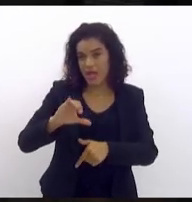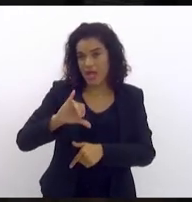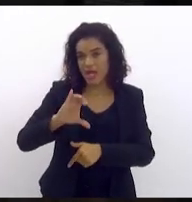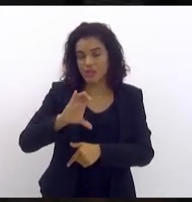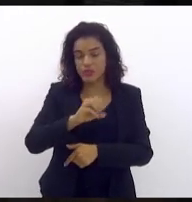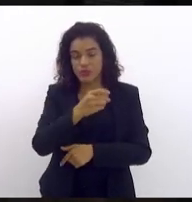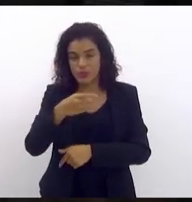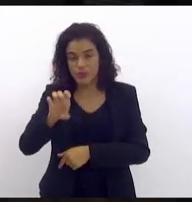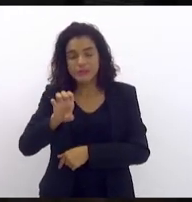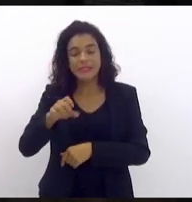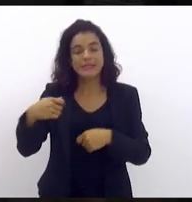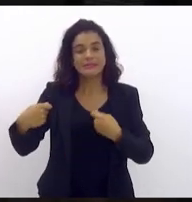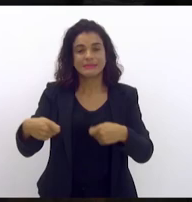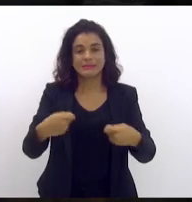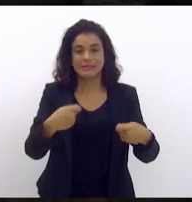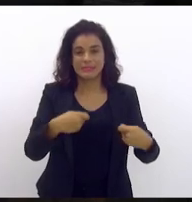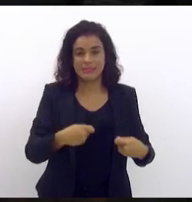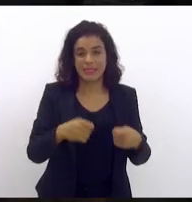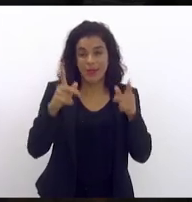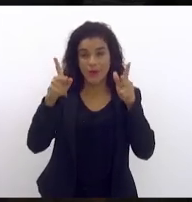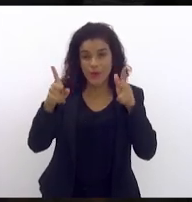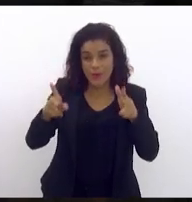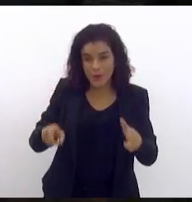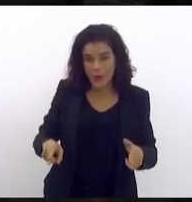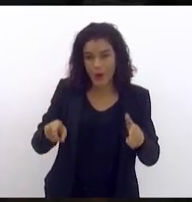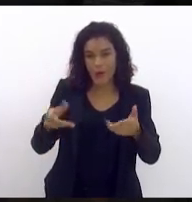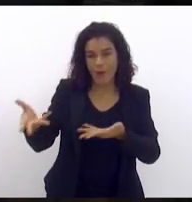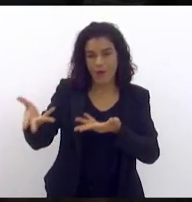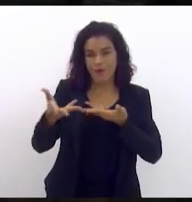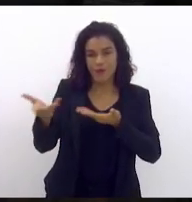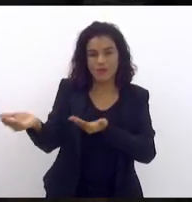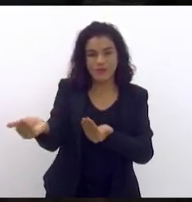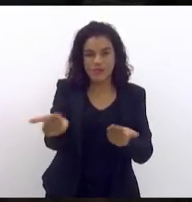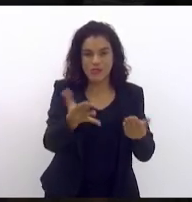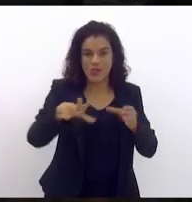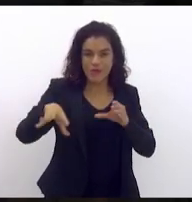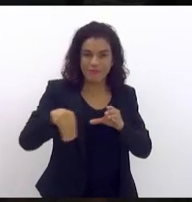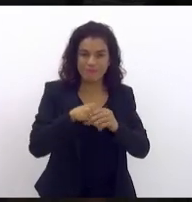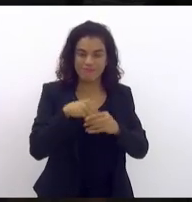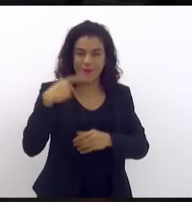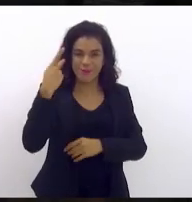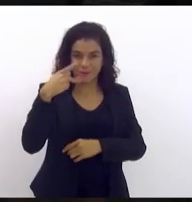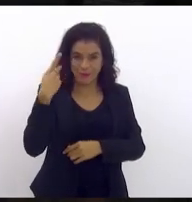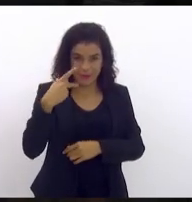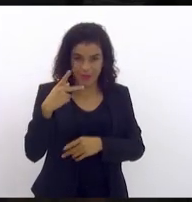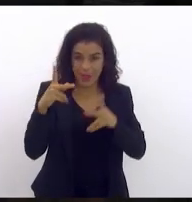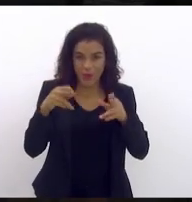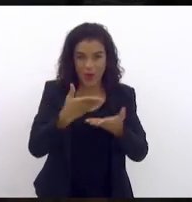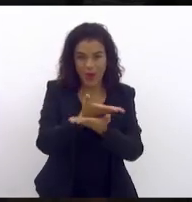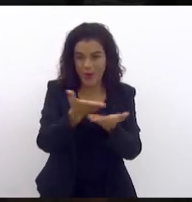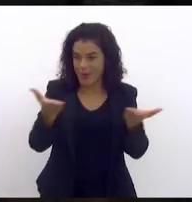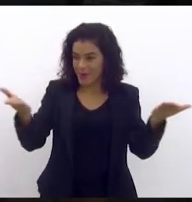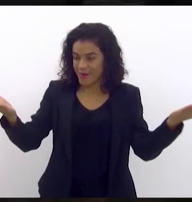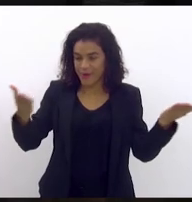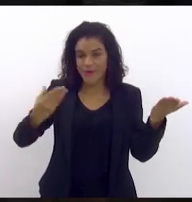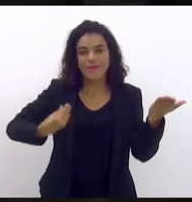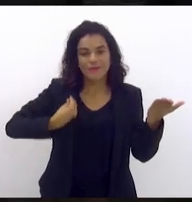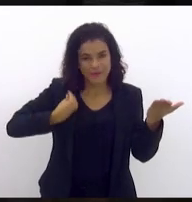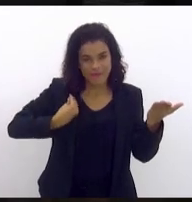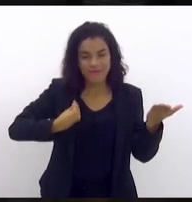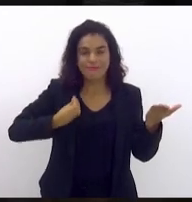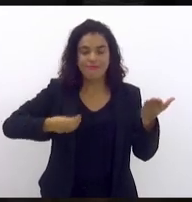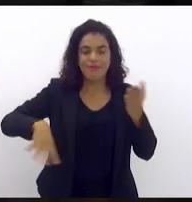é tão essencial quanto a vinda de jovens para a política que assim como os que hoje estão aqui vivem e